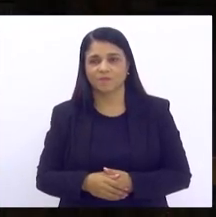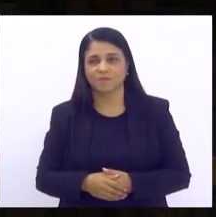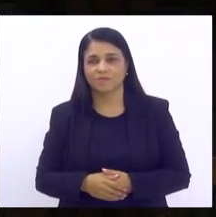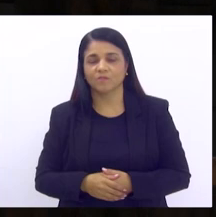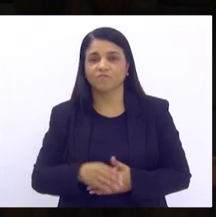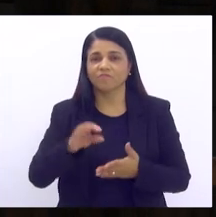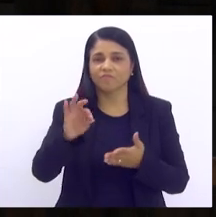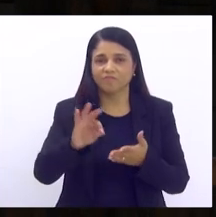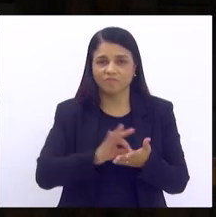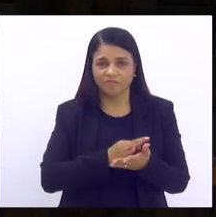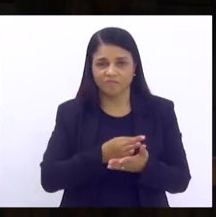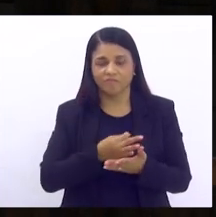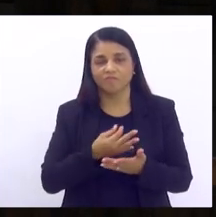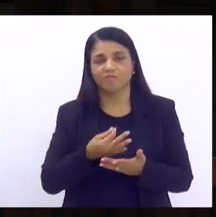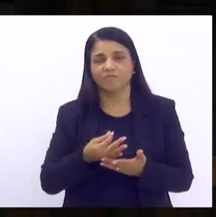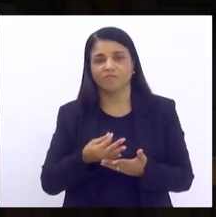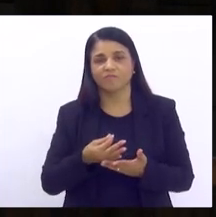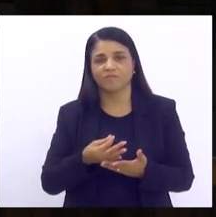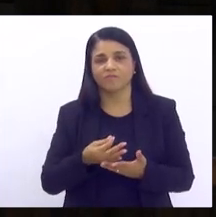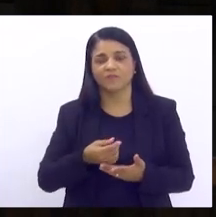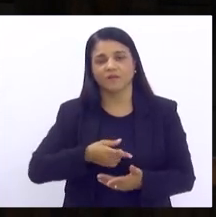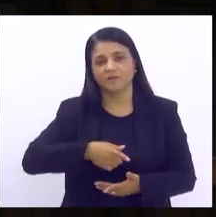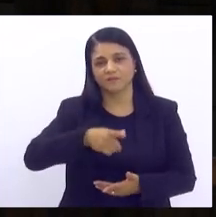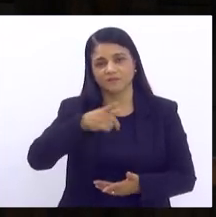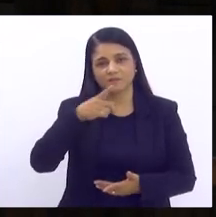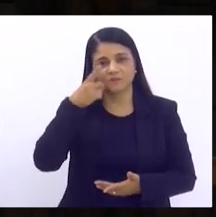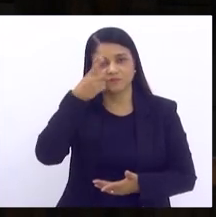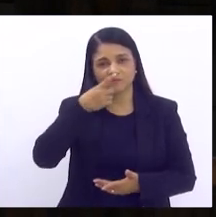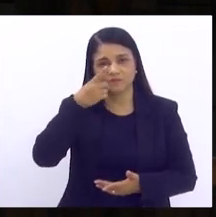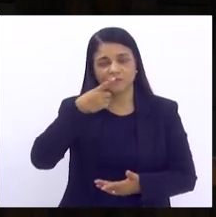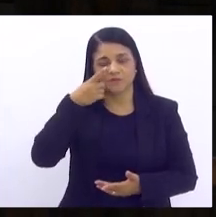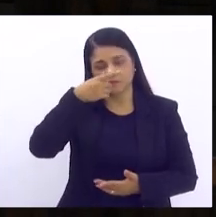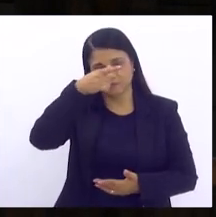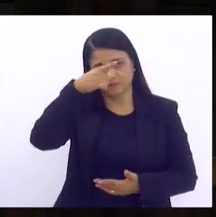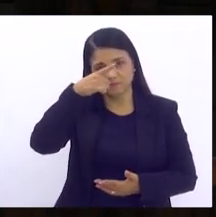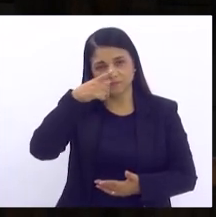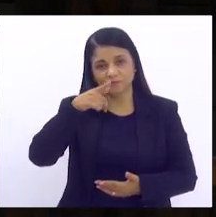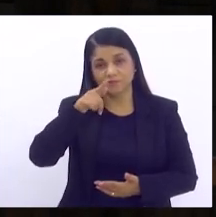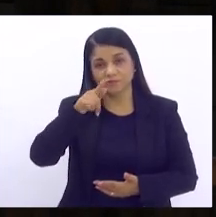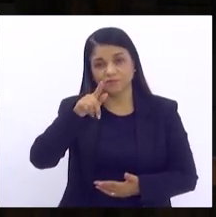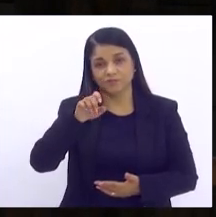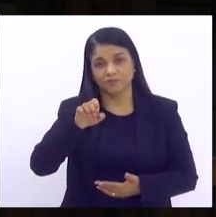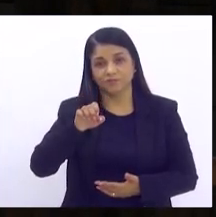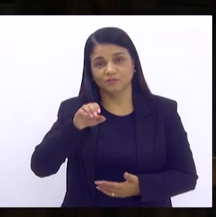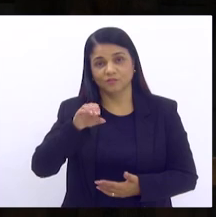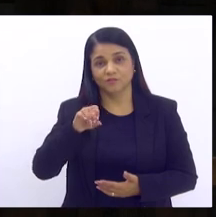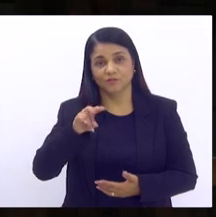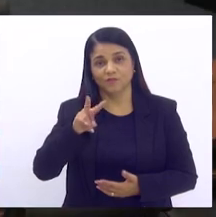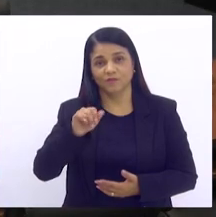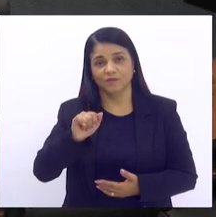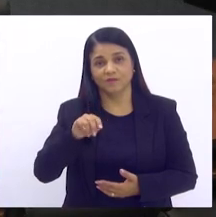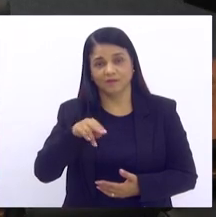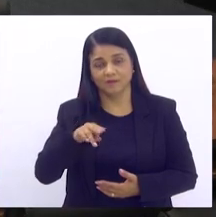Próximo orador inscrito é o nobre deputado Giovanni Ratinho, que dispõe de 10 minutos.